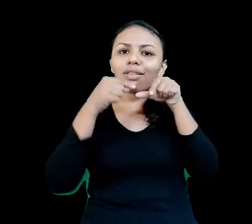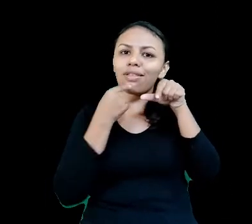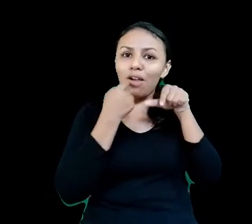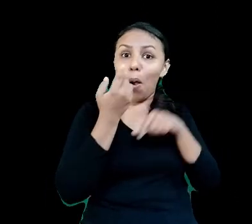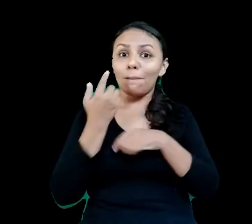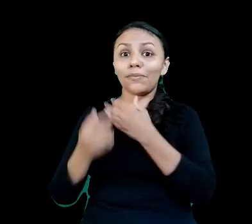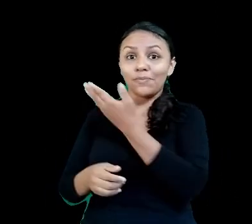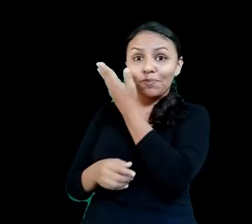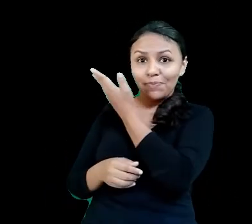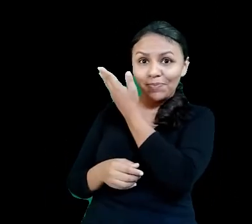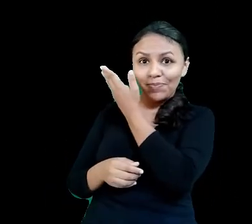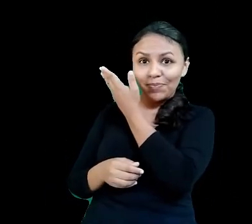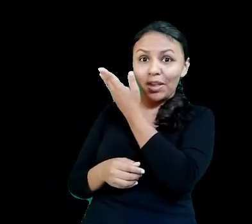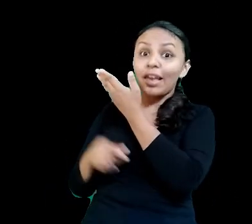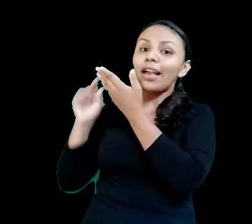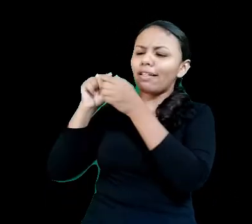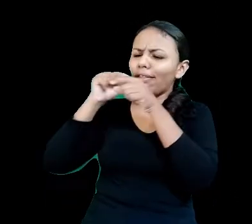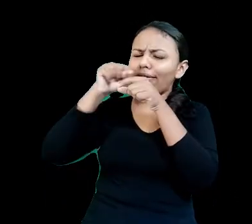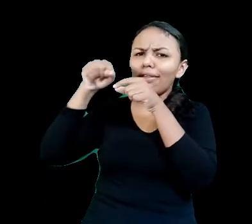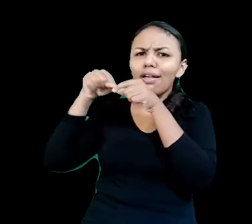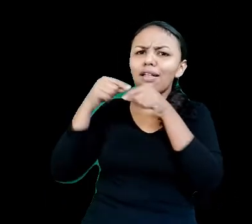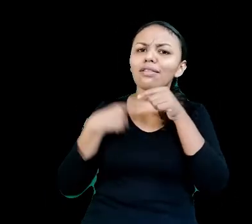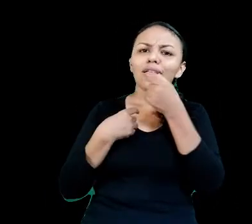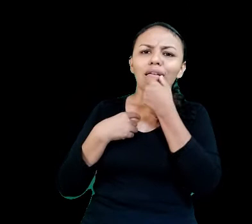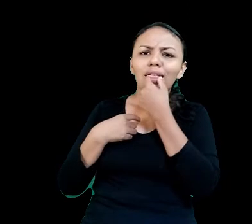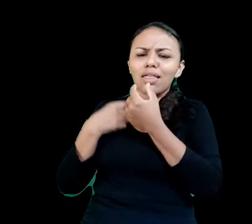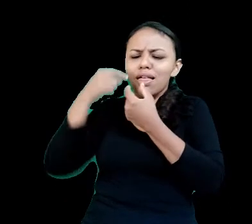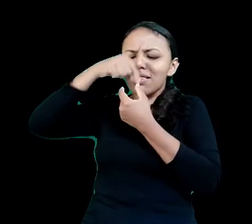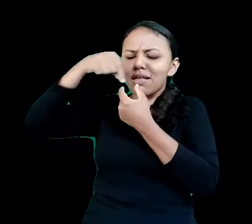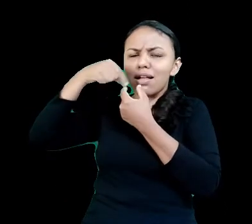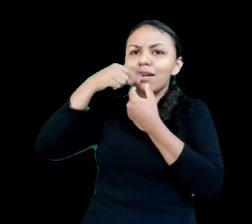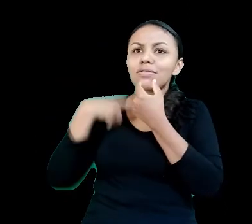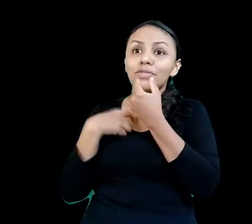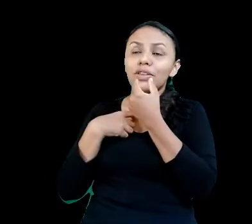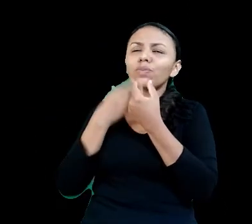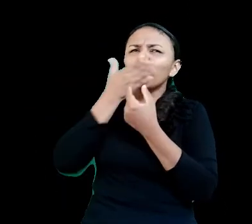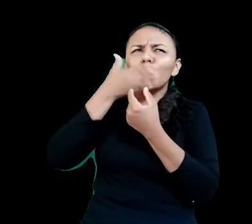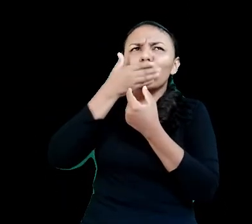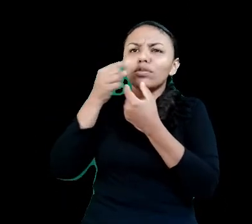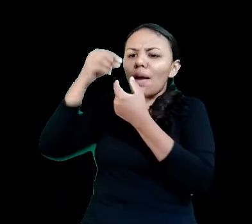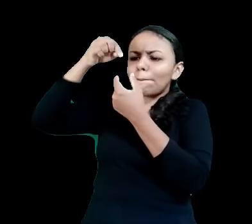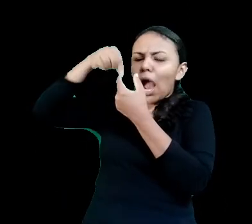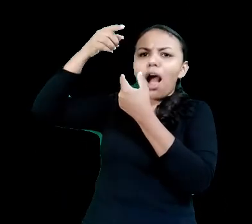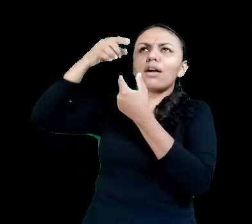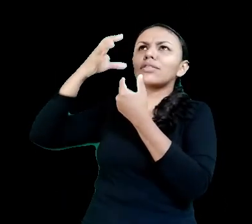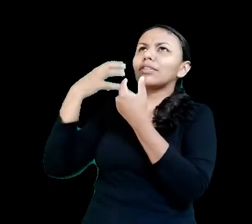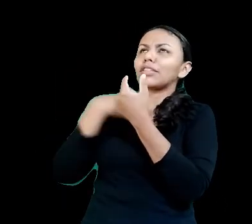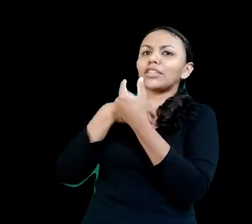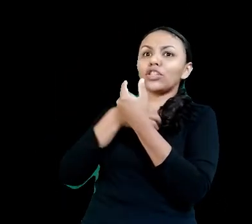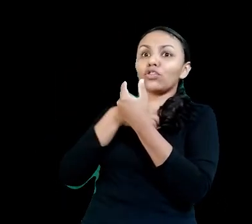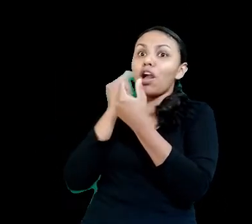aqui descritos, que quando o açúcar ou o sabor doce toca nessas regiões, eles vão